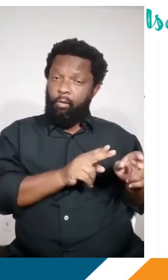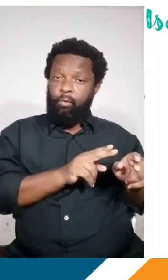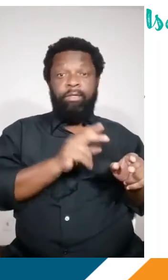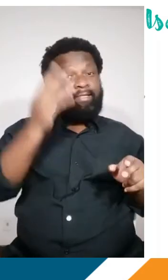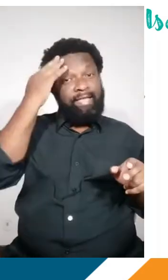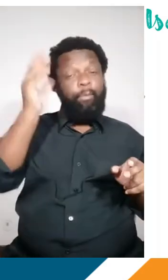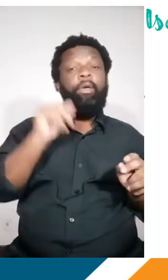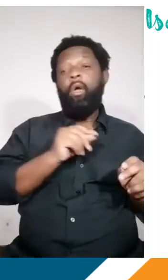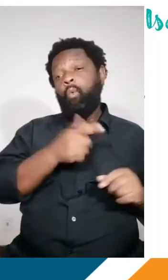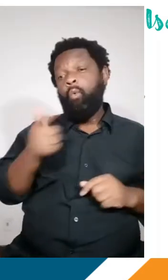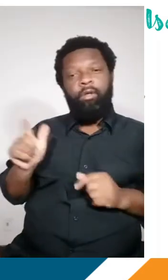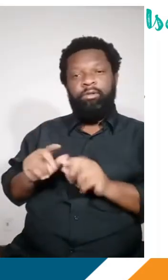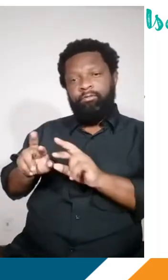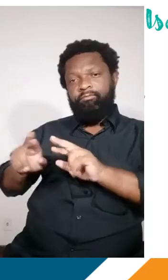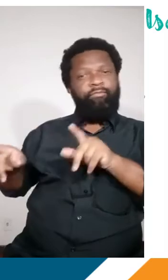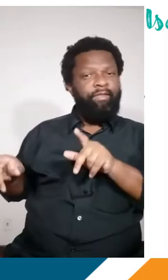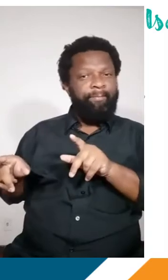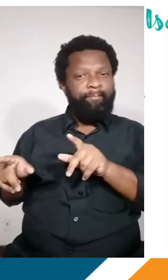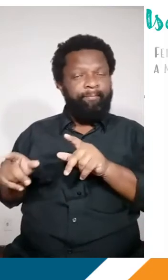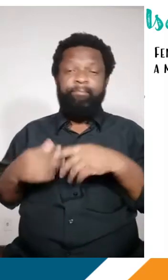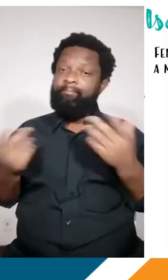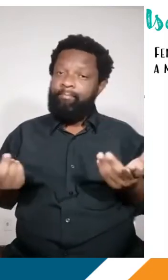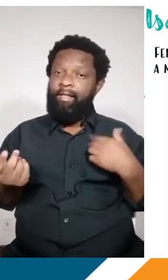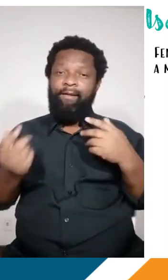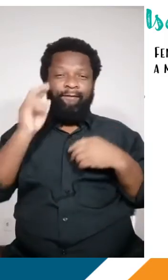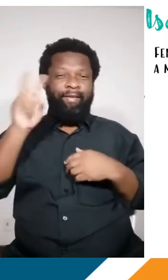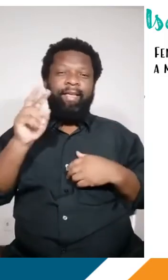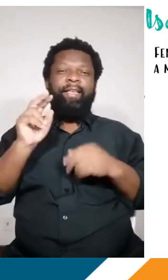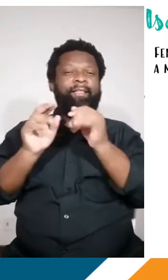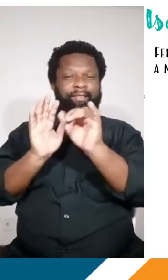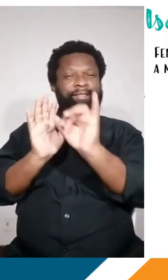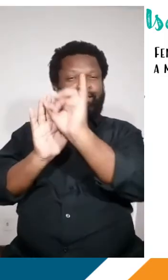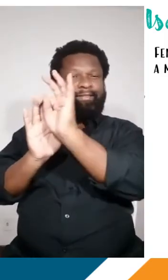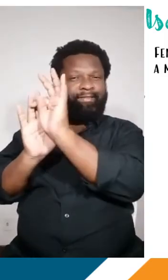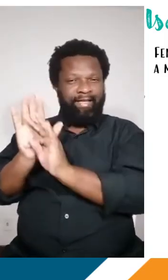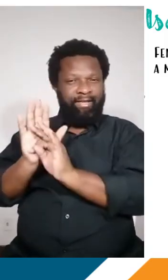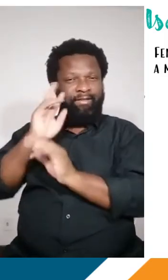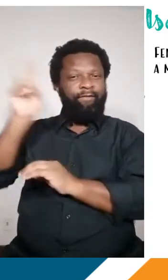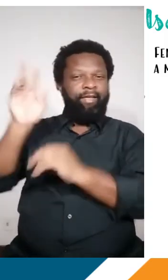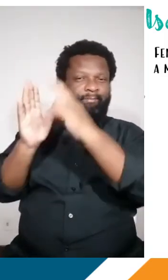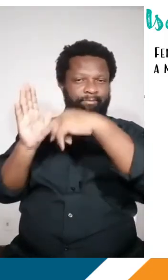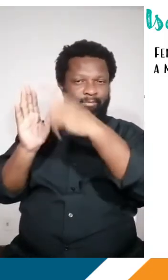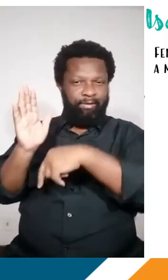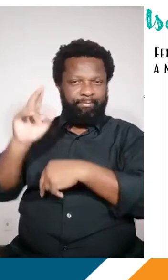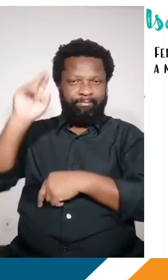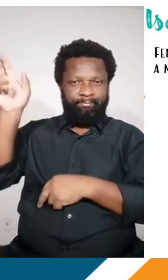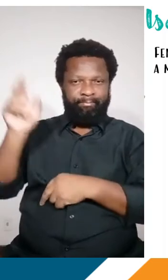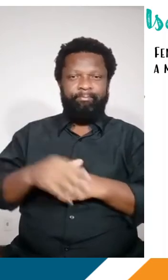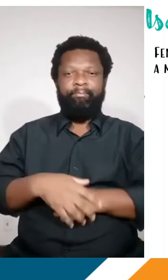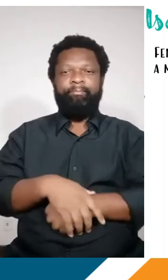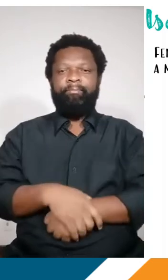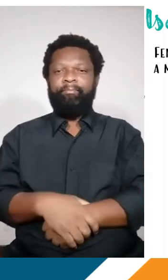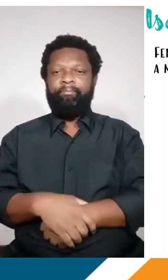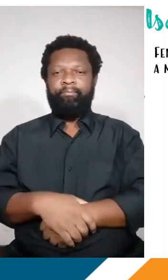é igual, eu entendo também que uma parte é diferente. Coloquei aí a definição para você, mas a isomeria ela é um fenômeno